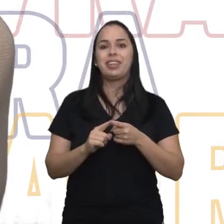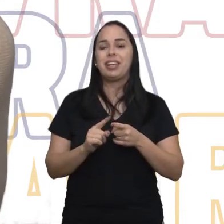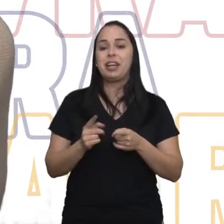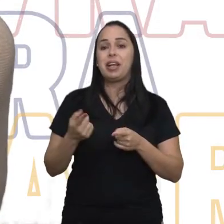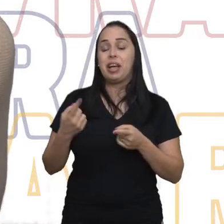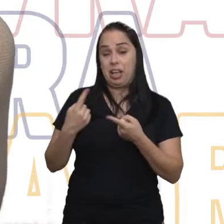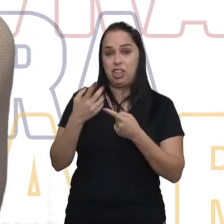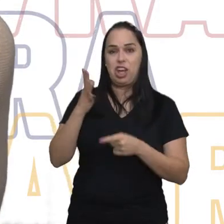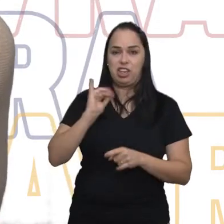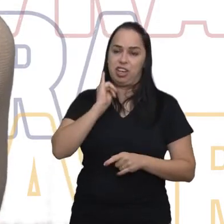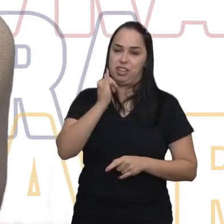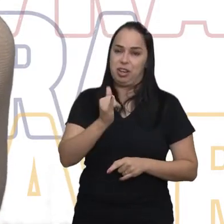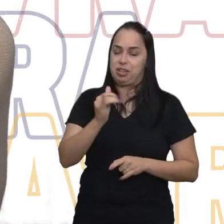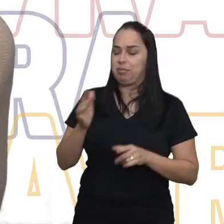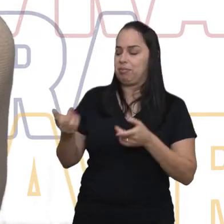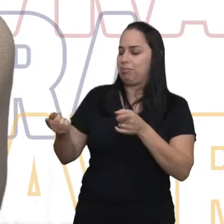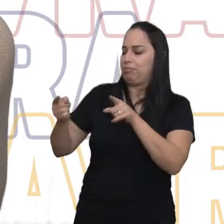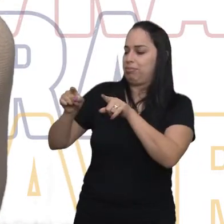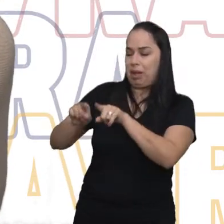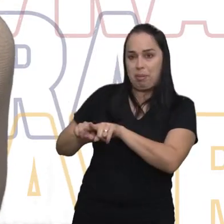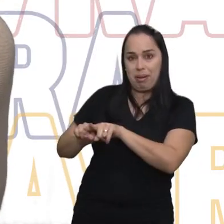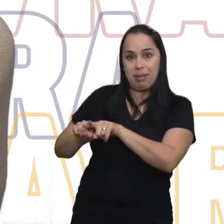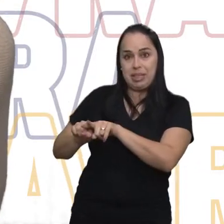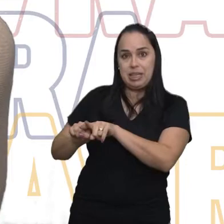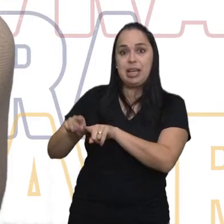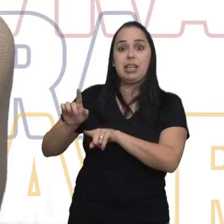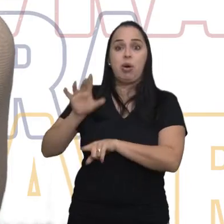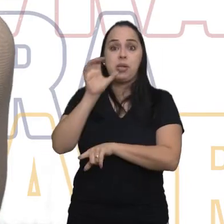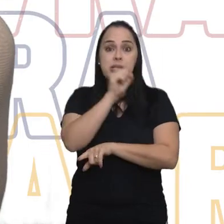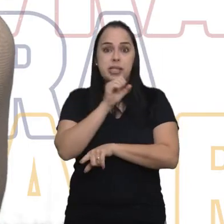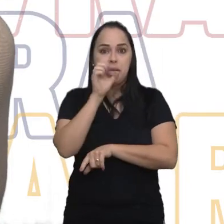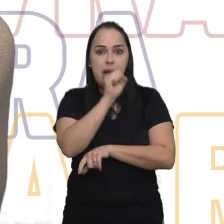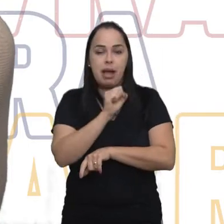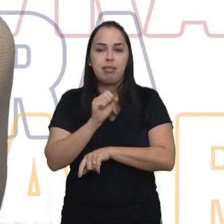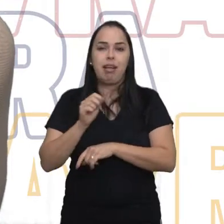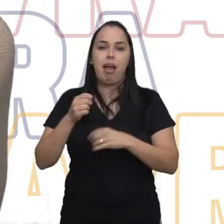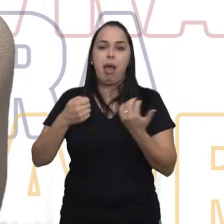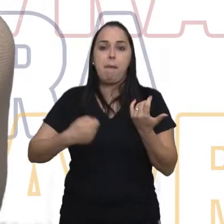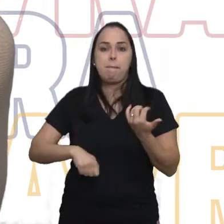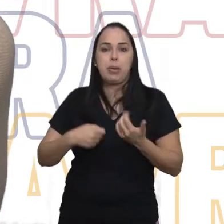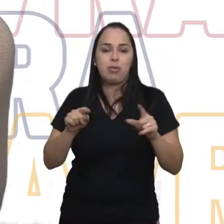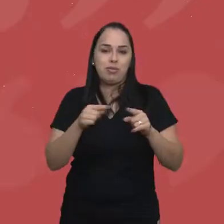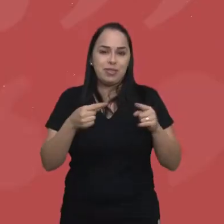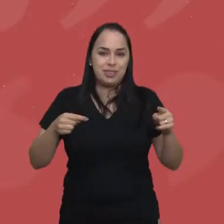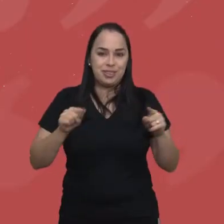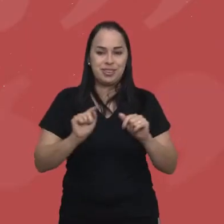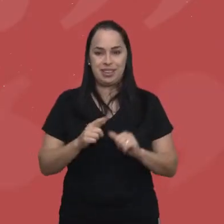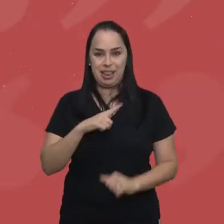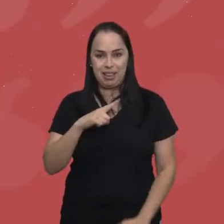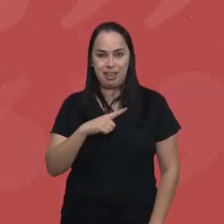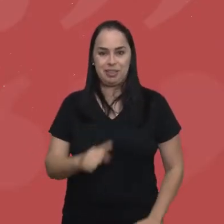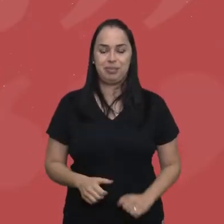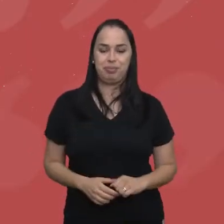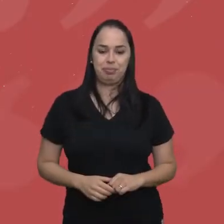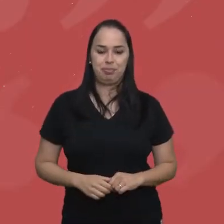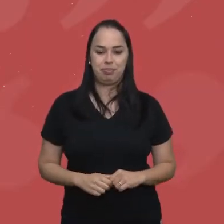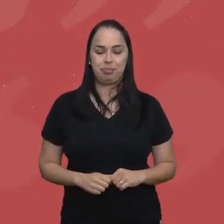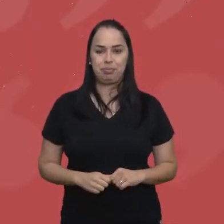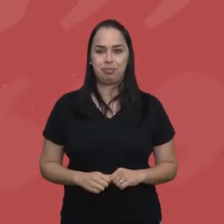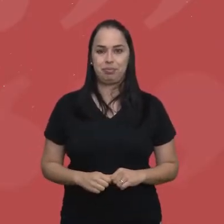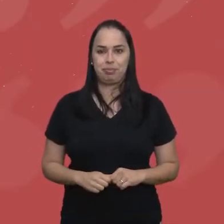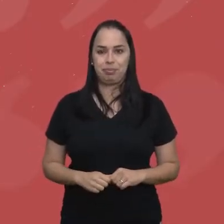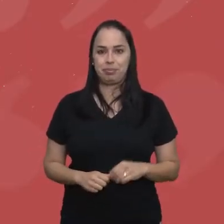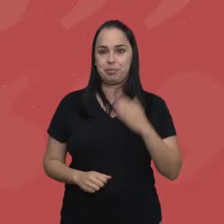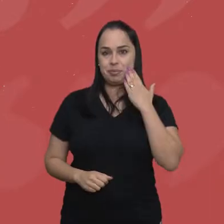uma parceria com o Contour, não é? Então todo sábado tem música no museu. As oficinas operam